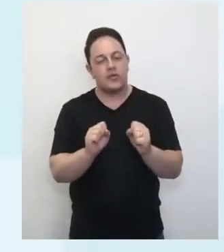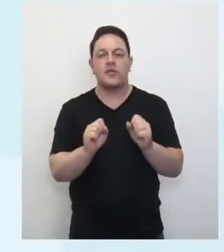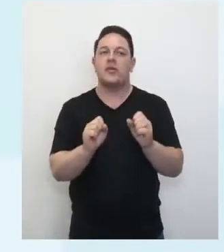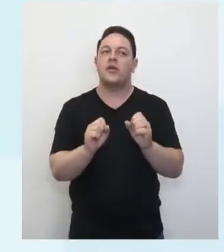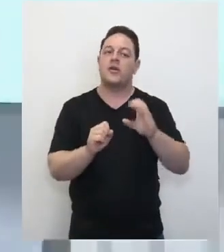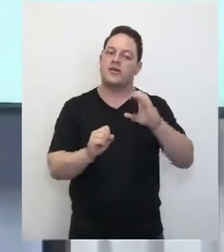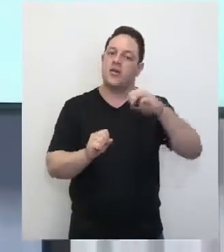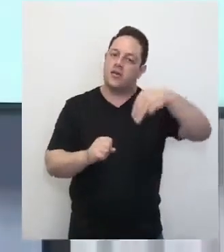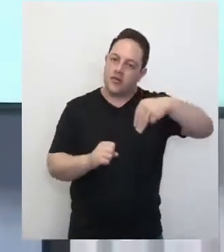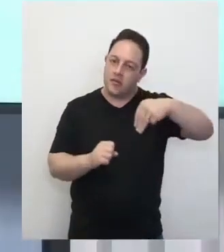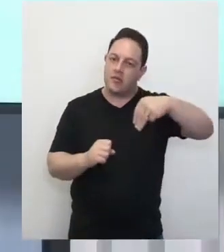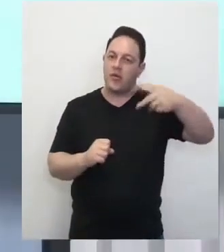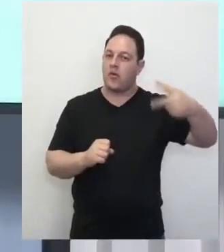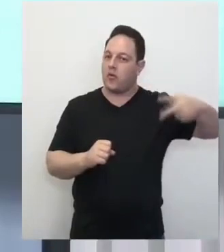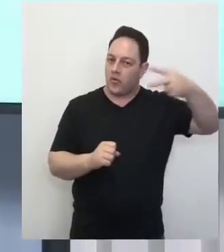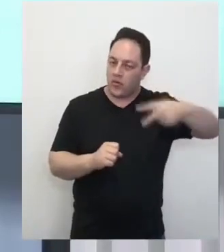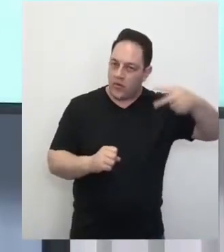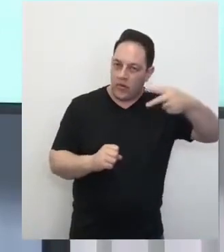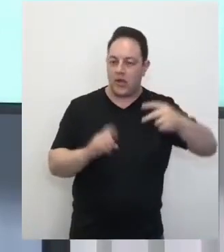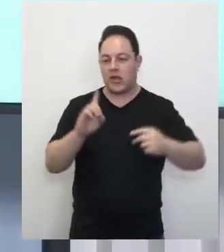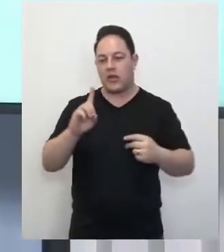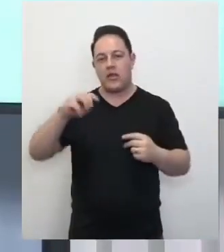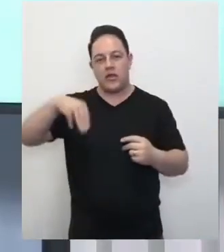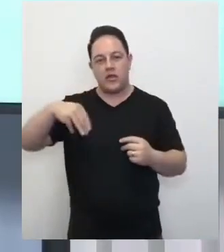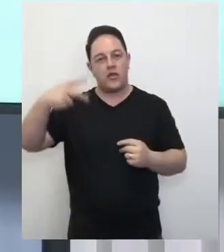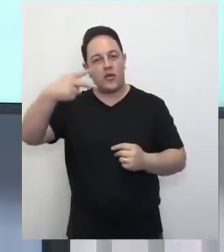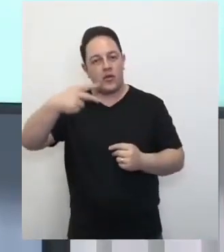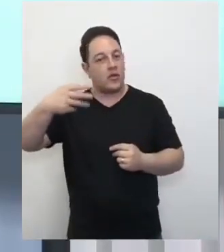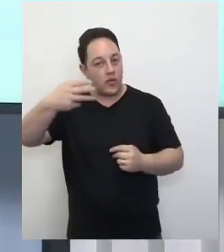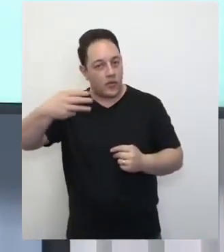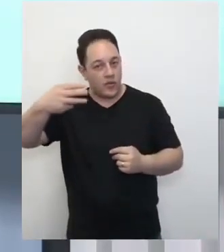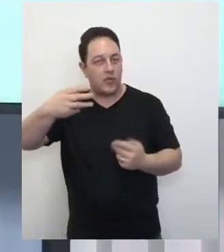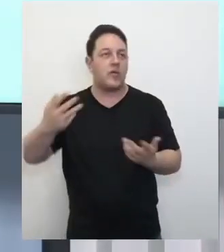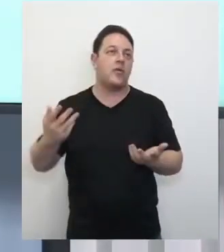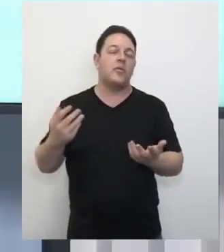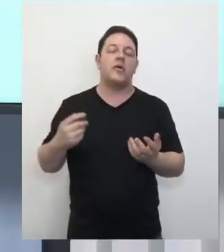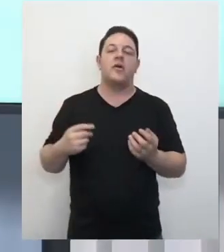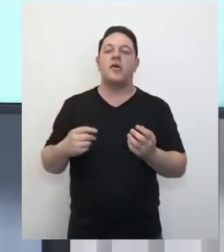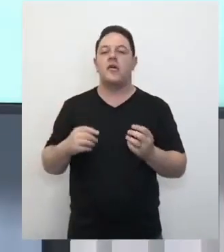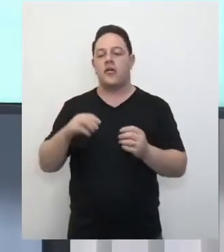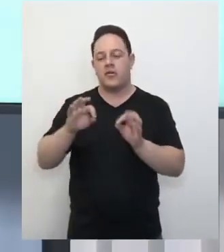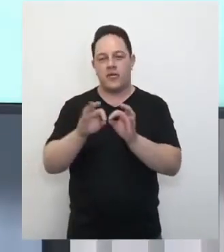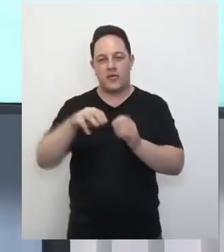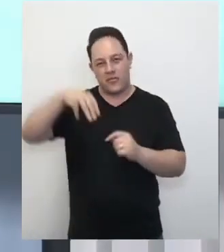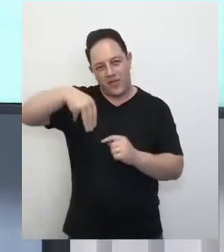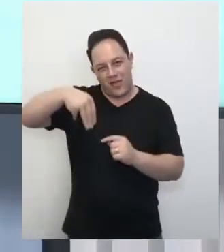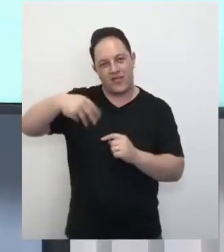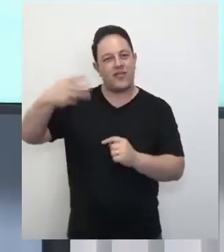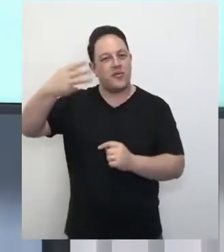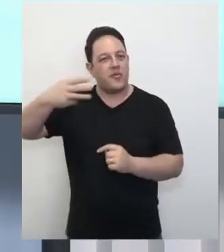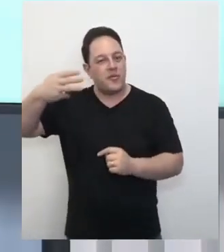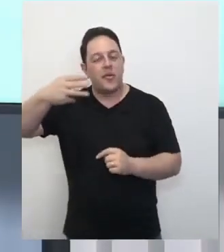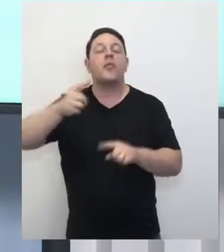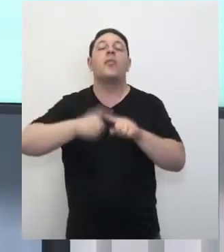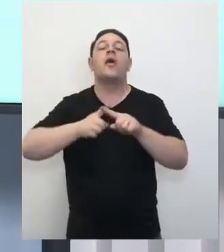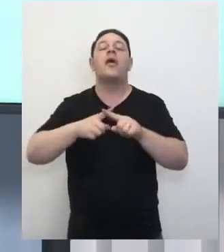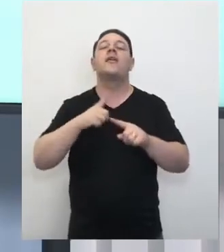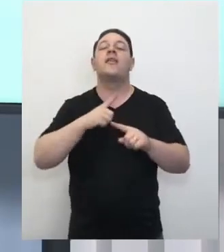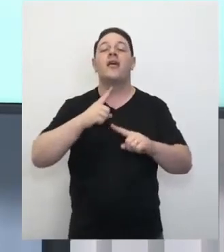centímetros Ao Cubo decímetros Ao Cubo metro Ao Cubo porque nós estamos multiplicando